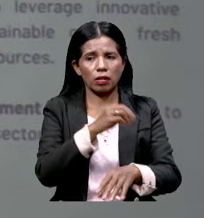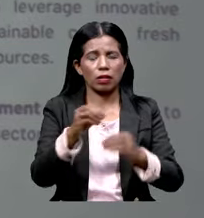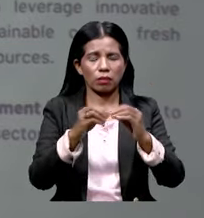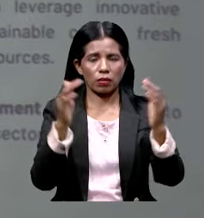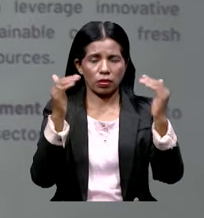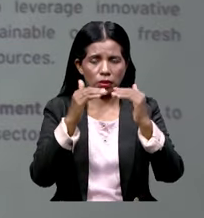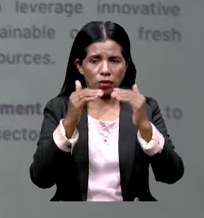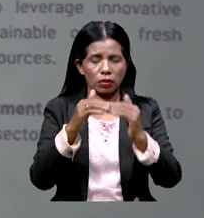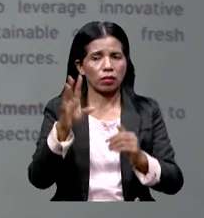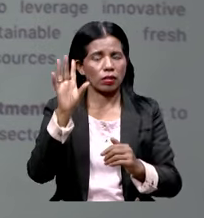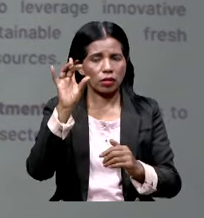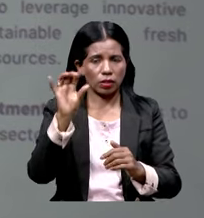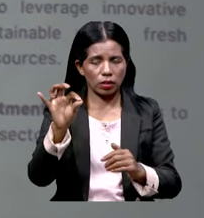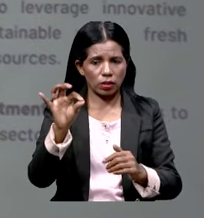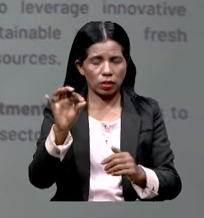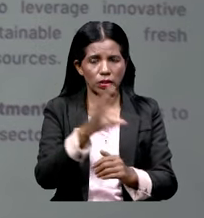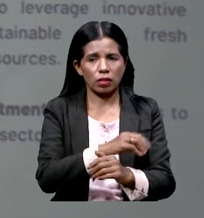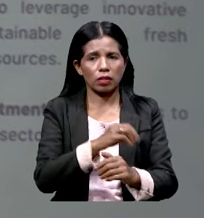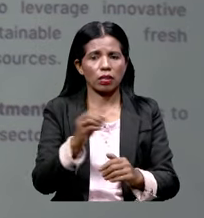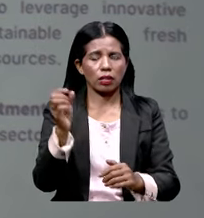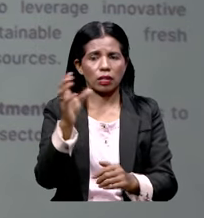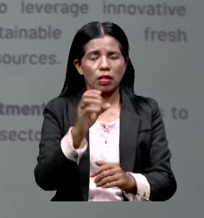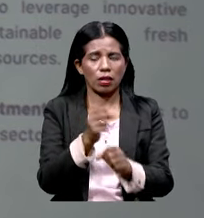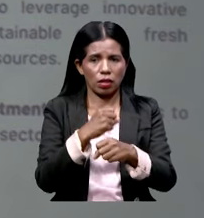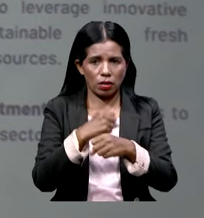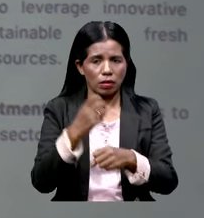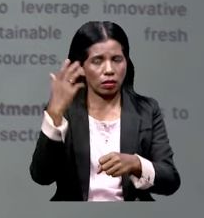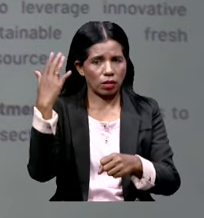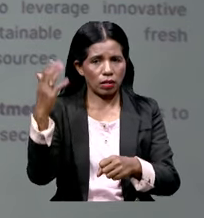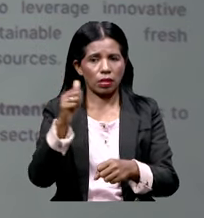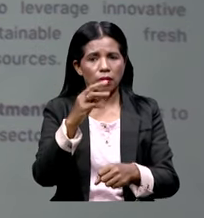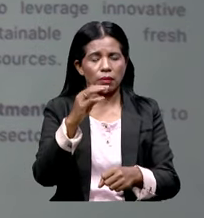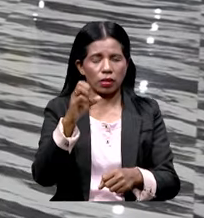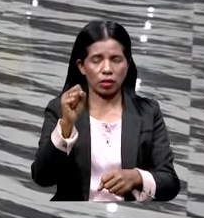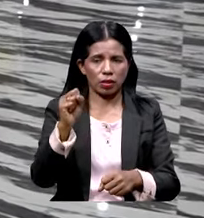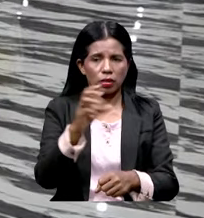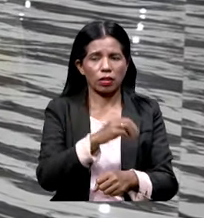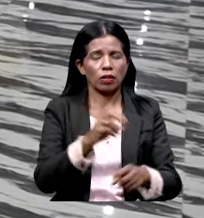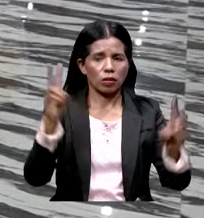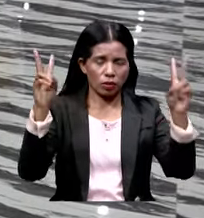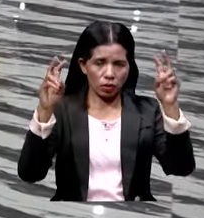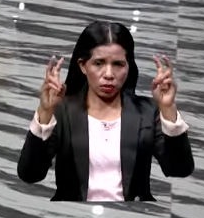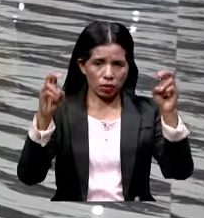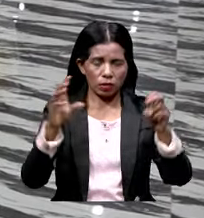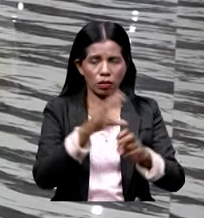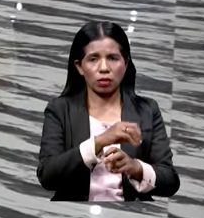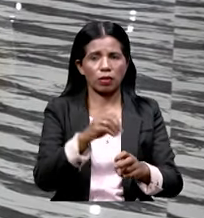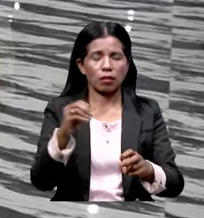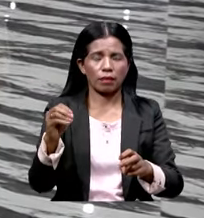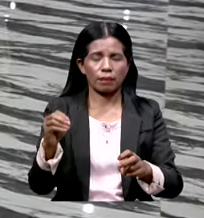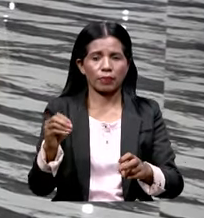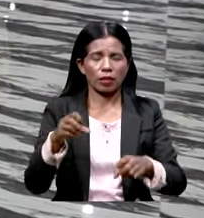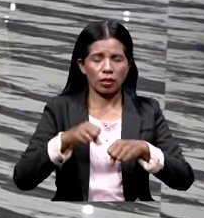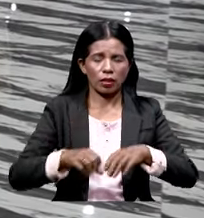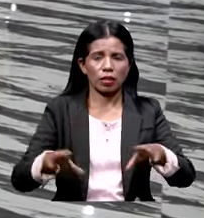konferensia dasia no su oceanu nebe halau iha Atenas, Grecia, hotema un oceanu de